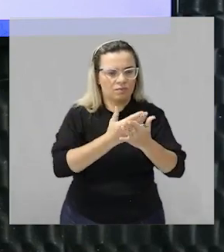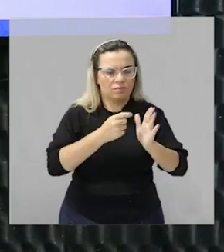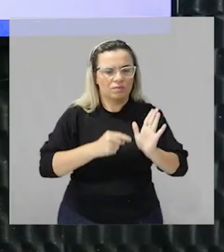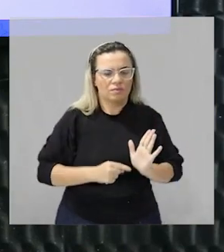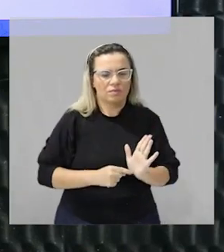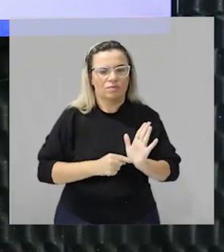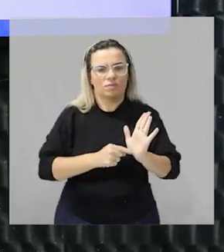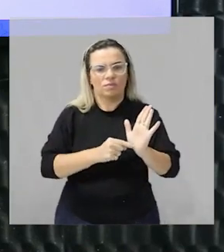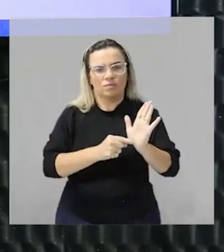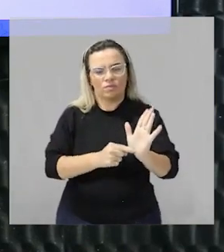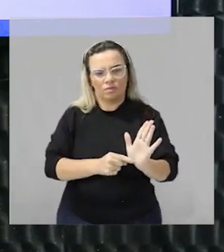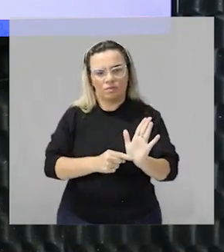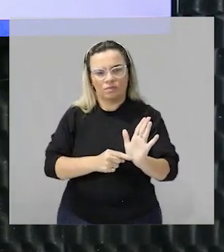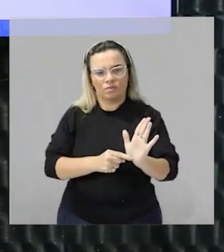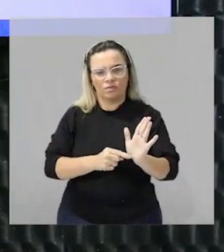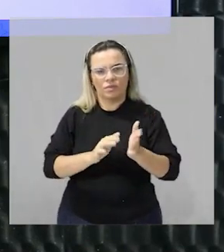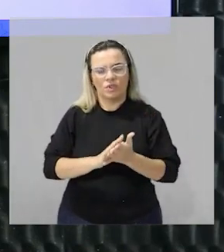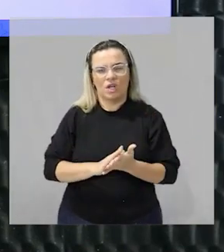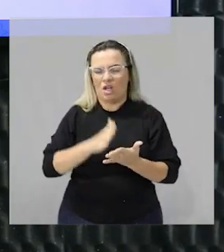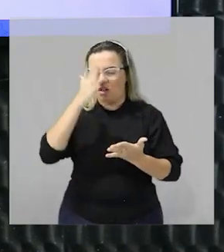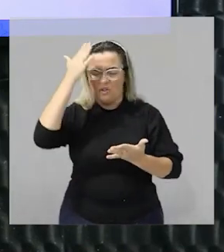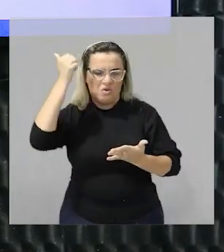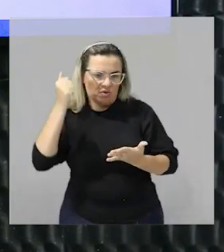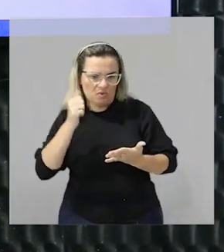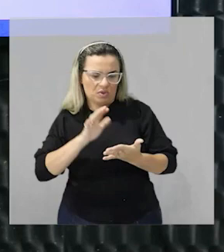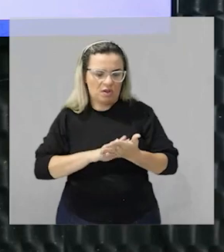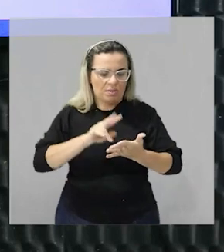que, apesar de analfabetos,